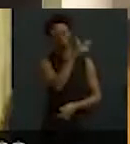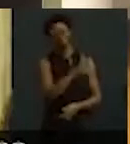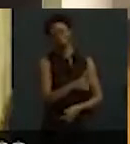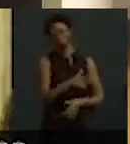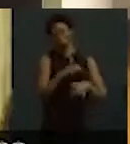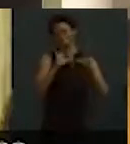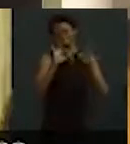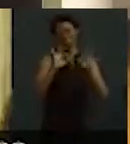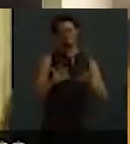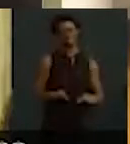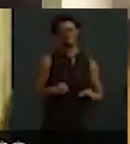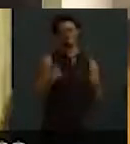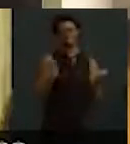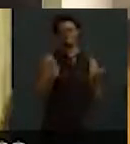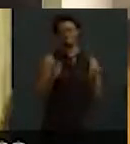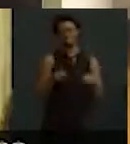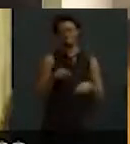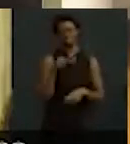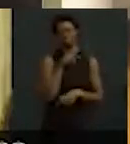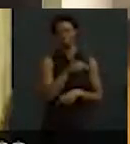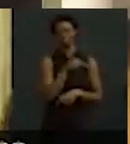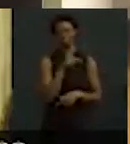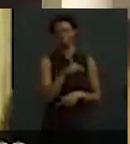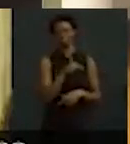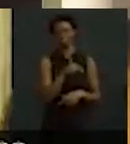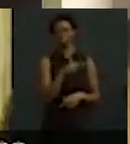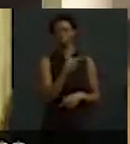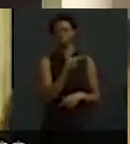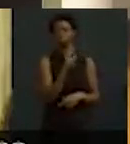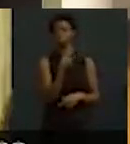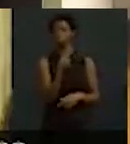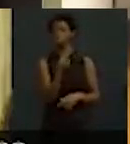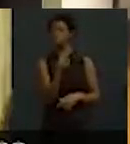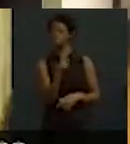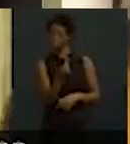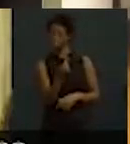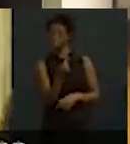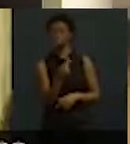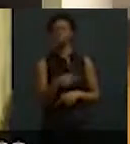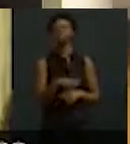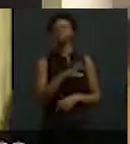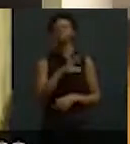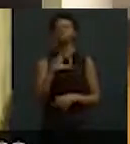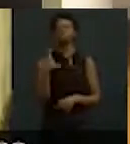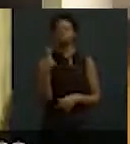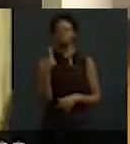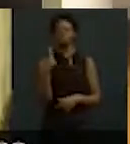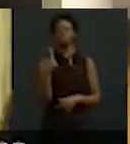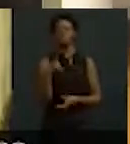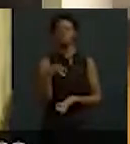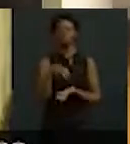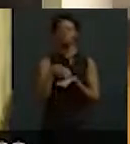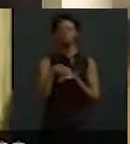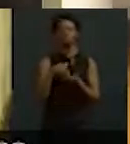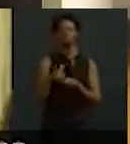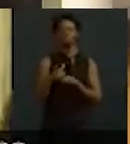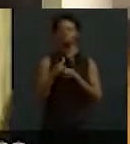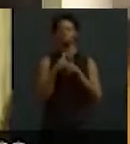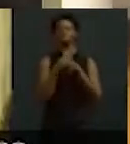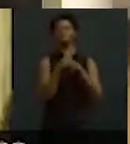e competência, desde 2017 é a coordenadora do Centro de